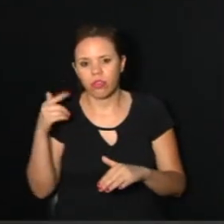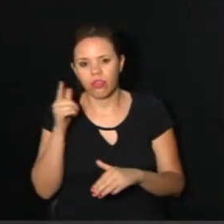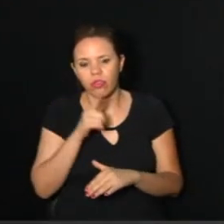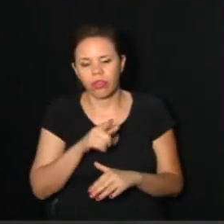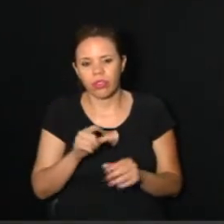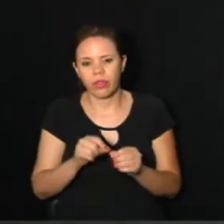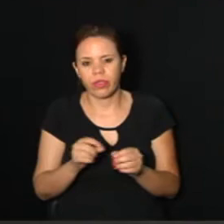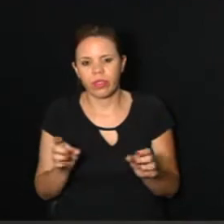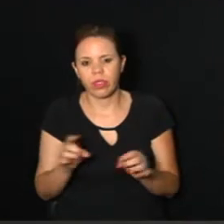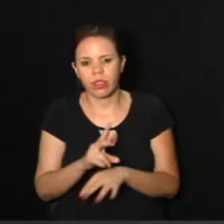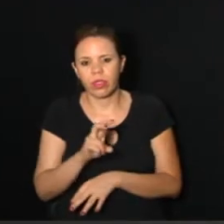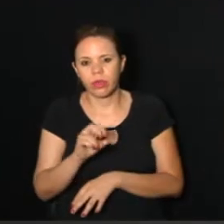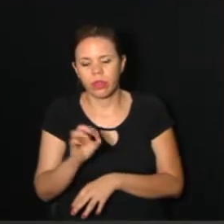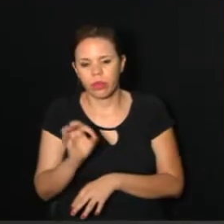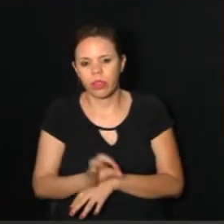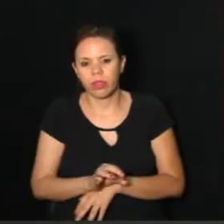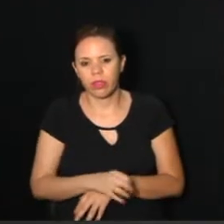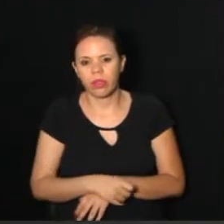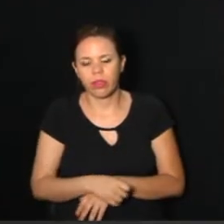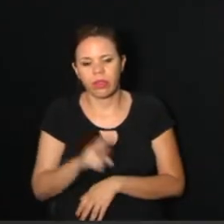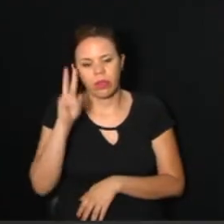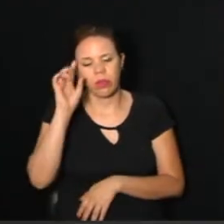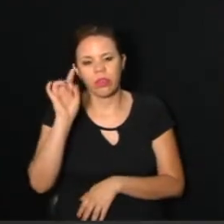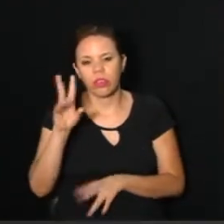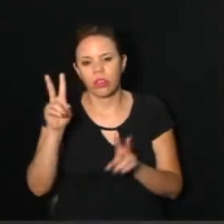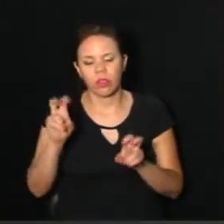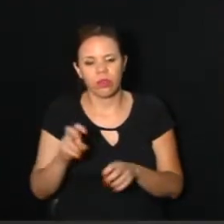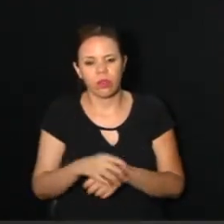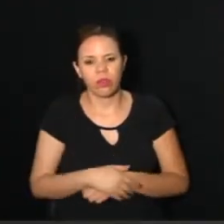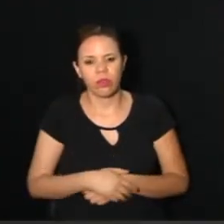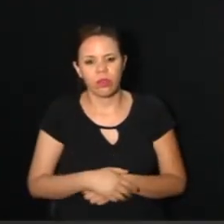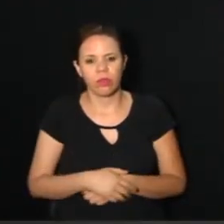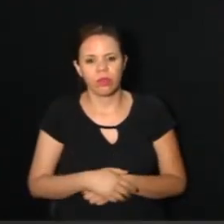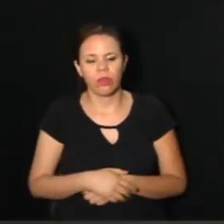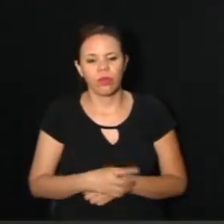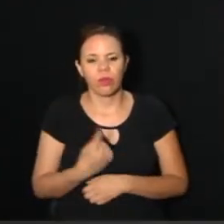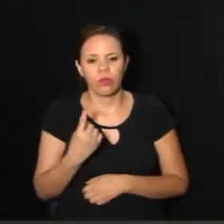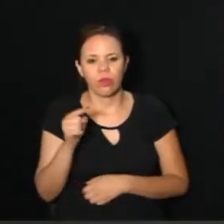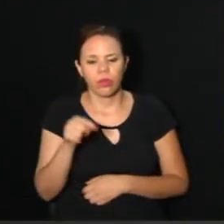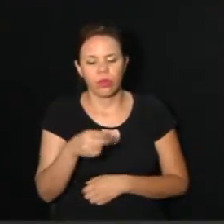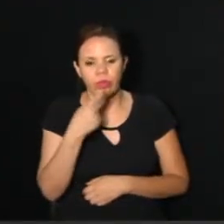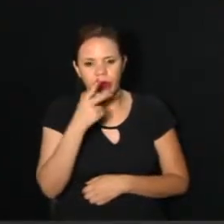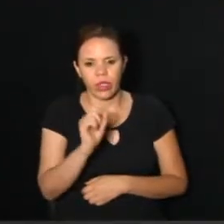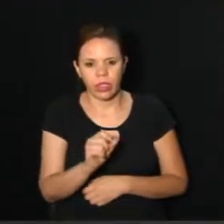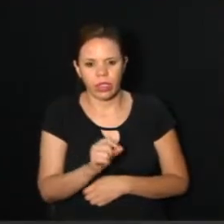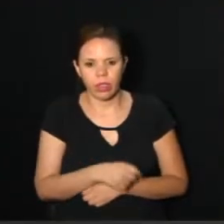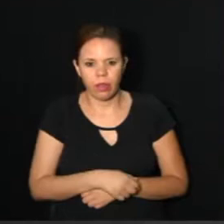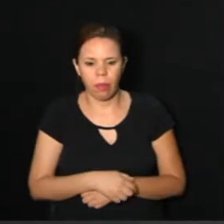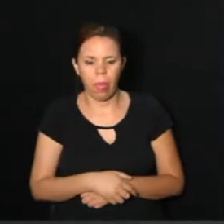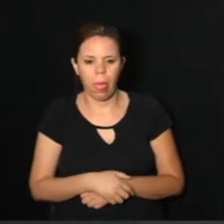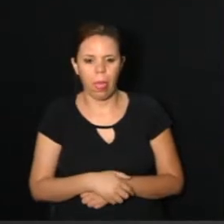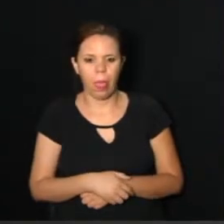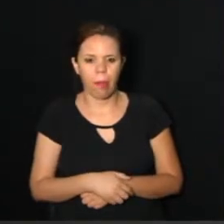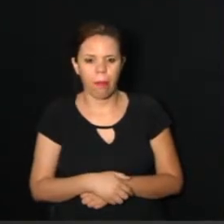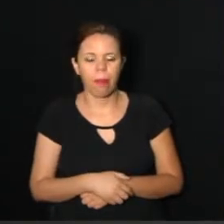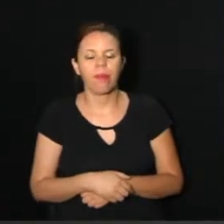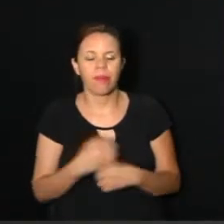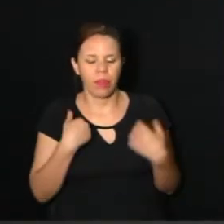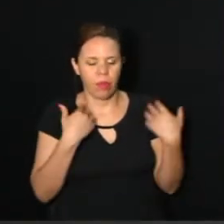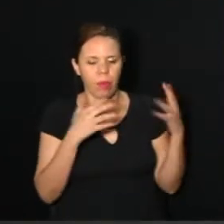derrubar para 50%. Então, lembrar esse assunto. Um ponto que você citou, eu